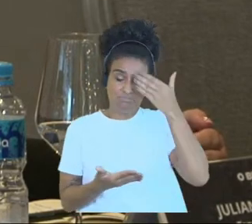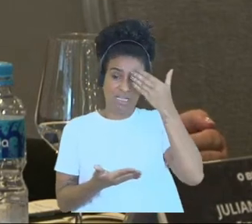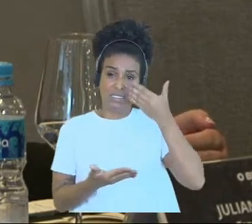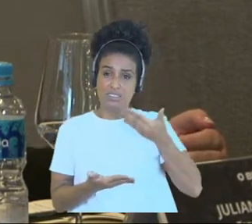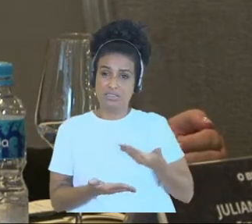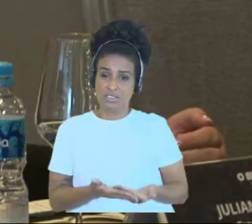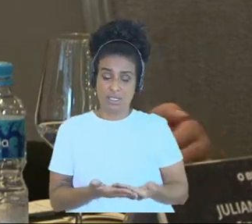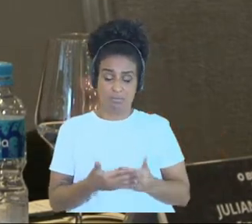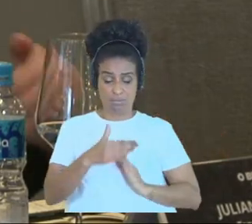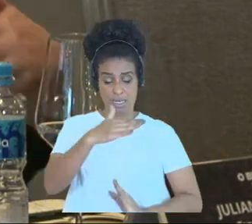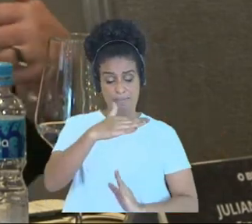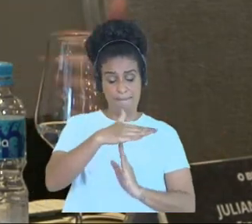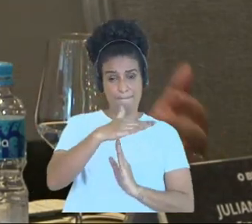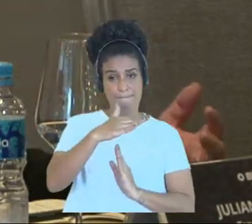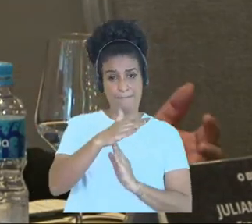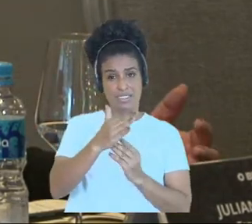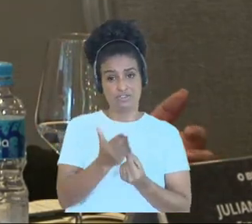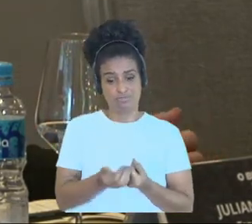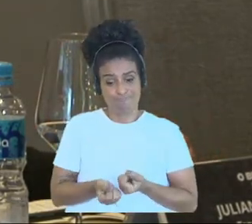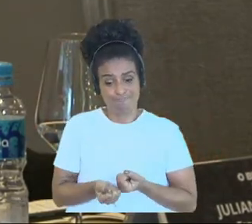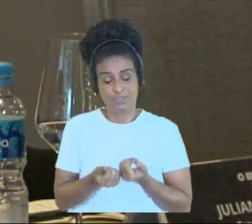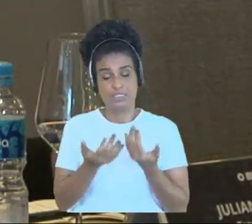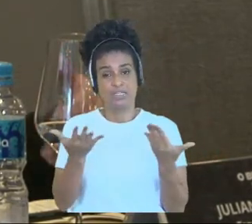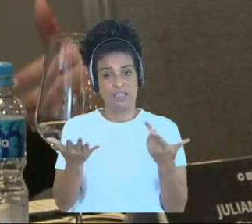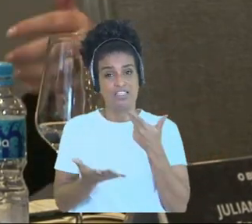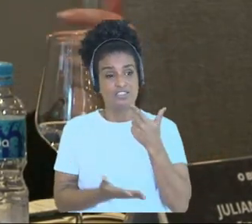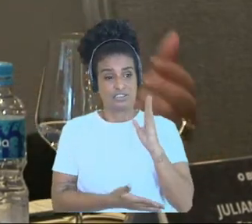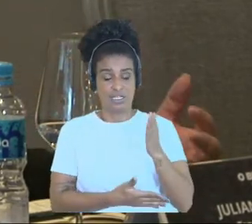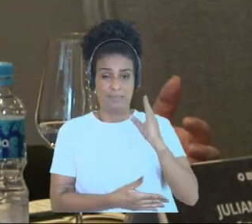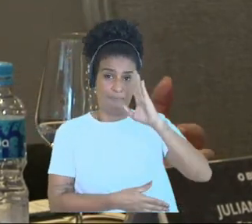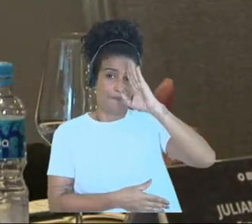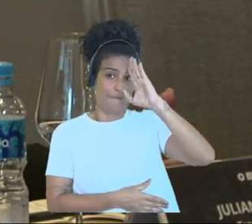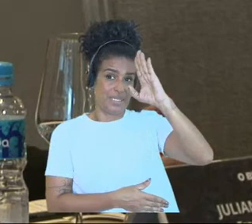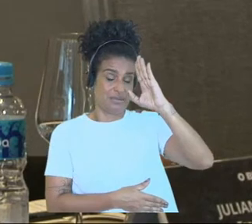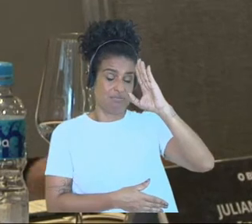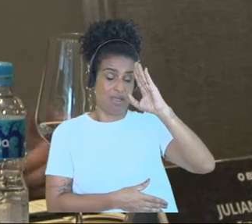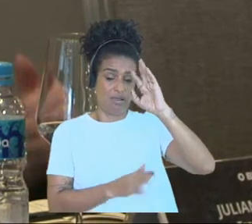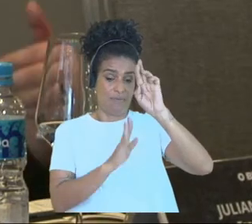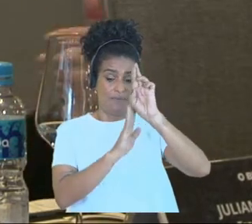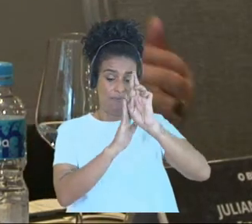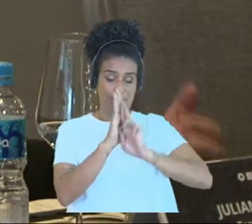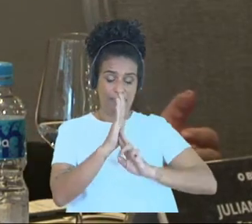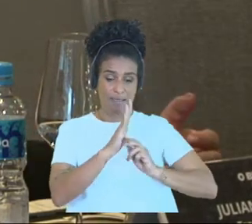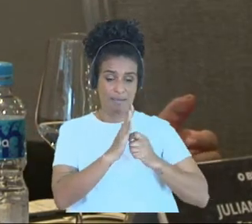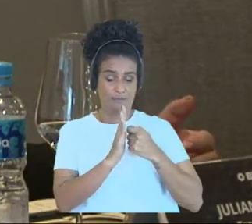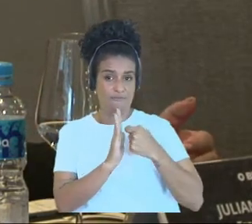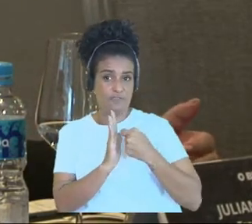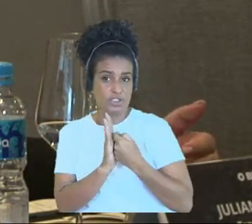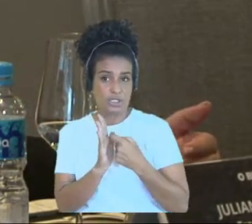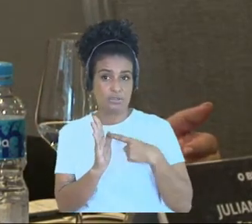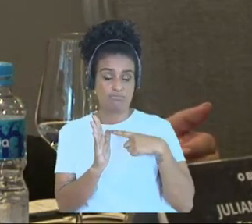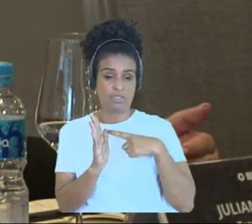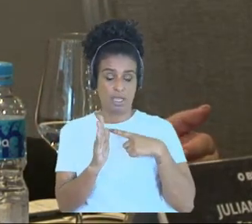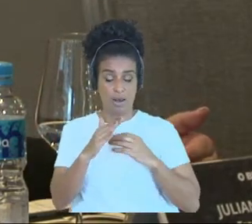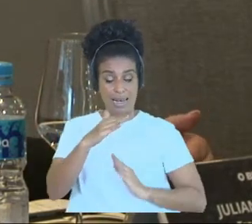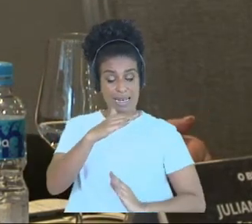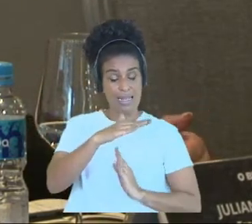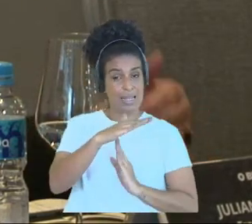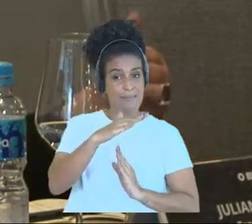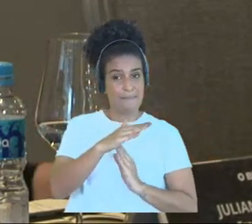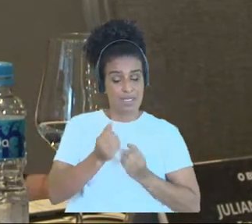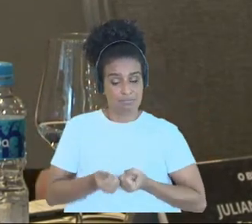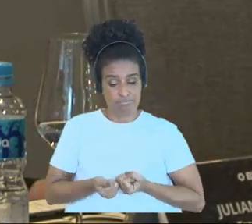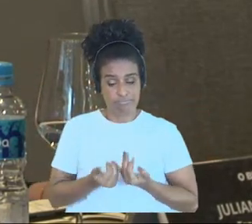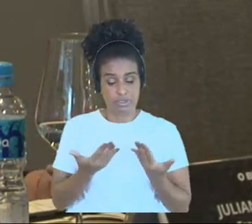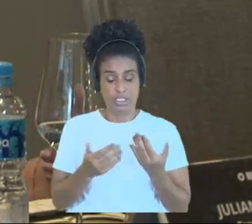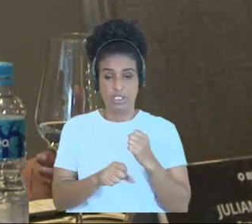do teto de gastos, que tem sido muito falado, que é a nossa principal regra fiscal, que é o que limita o crescimento das nossas despesas. E lá